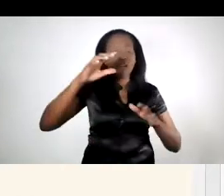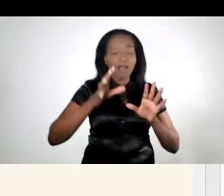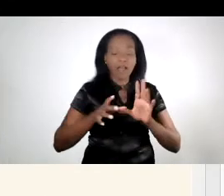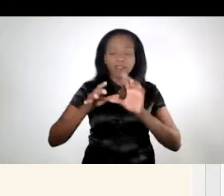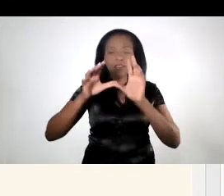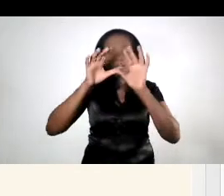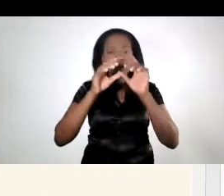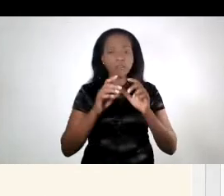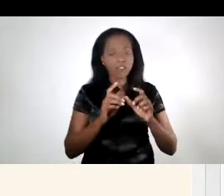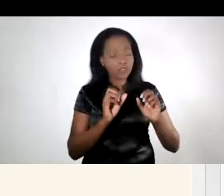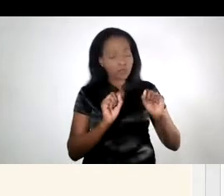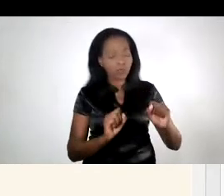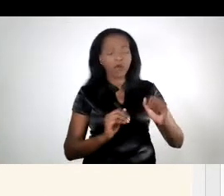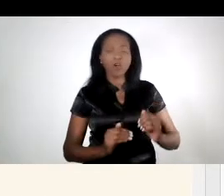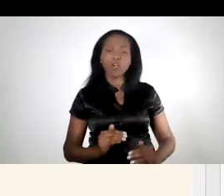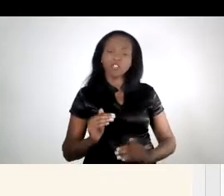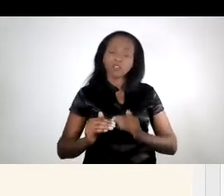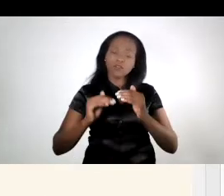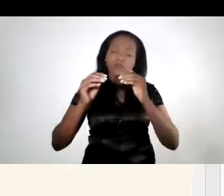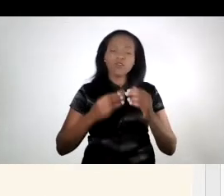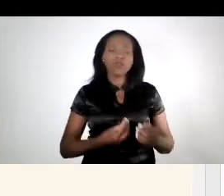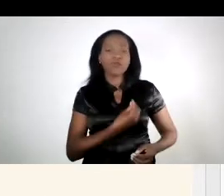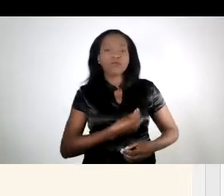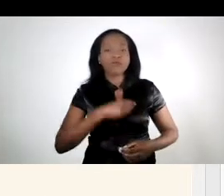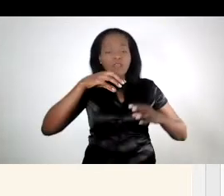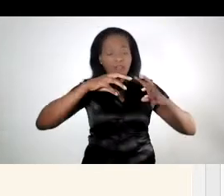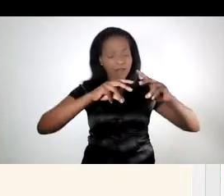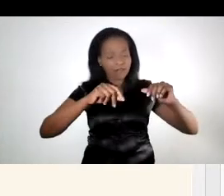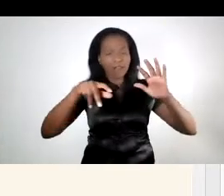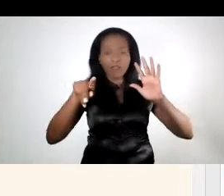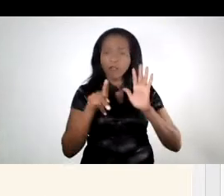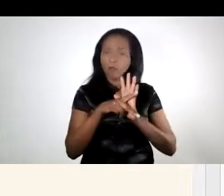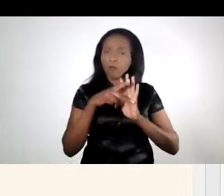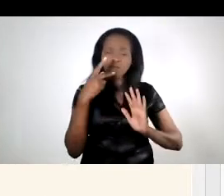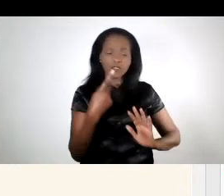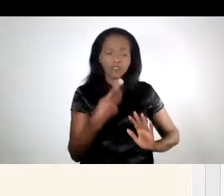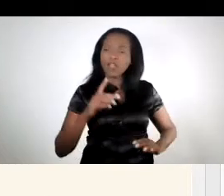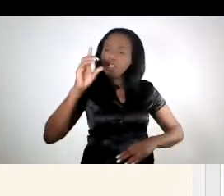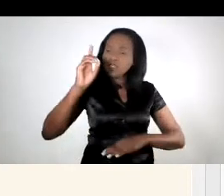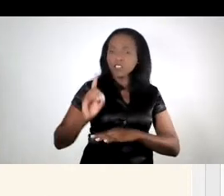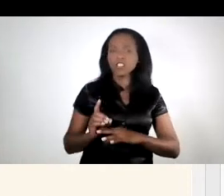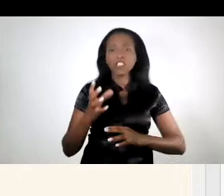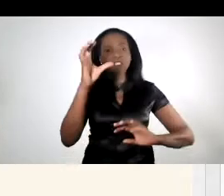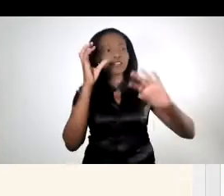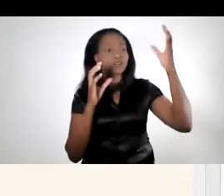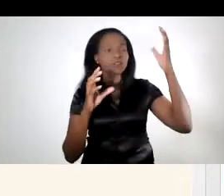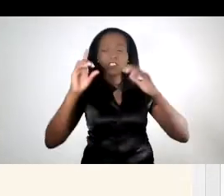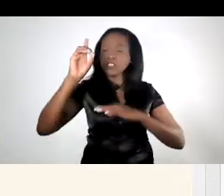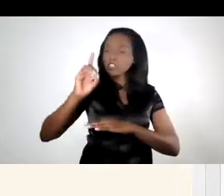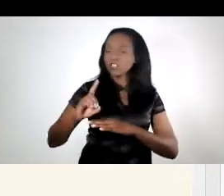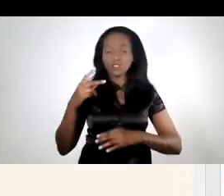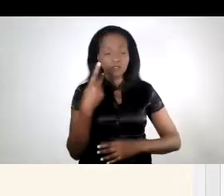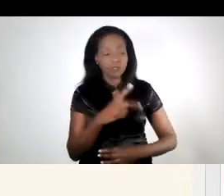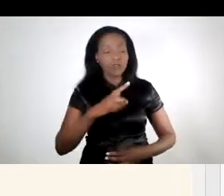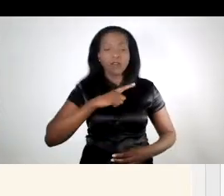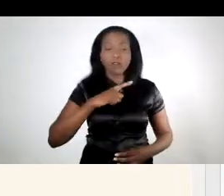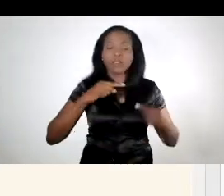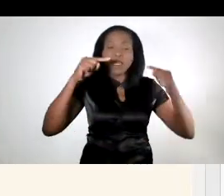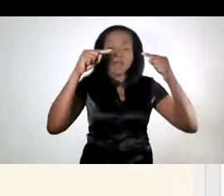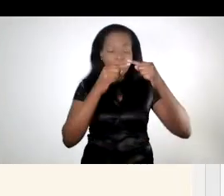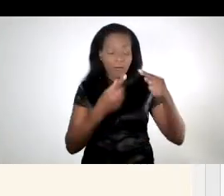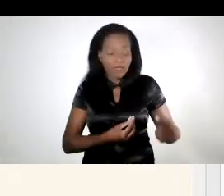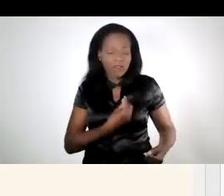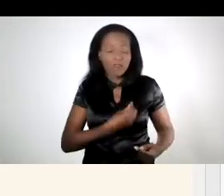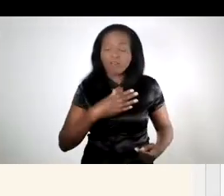a terra tem direito, a natureza tem direitos. Ela faz parte da nossa vida, ela nos dá a